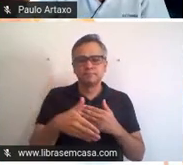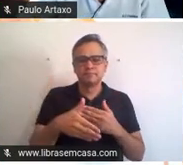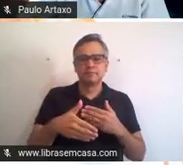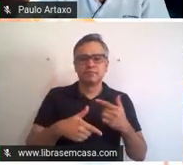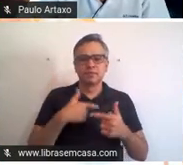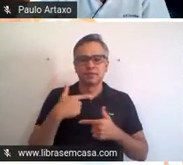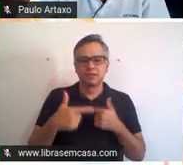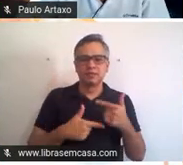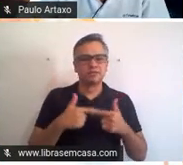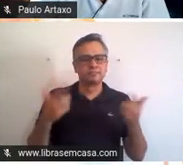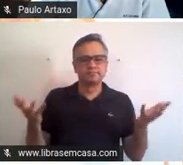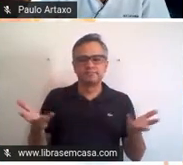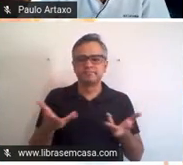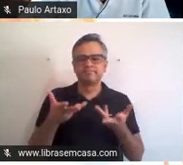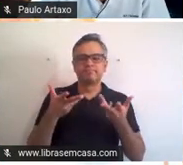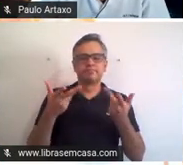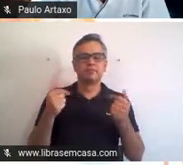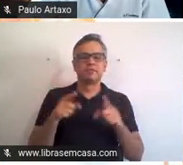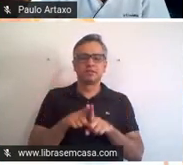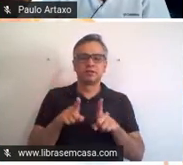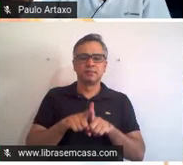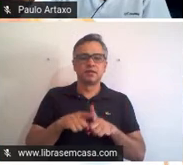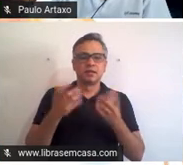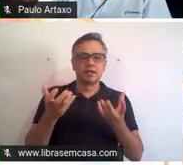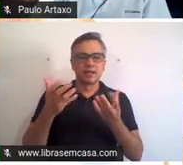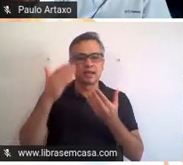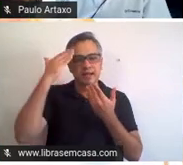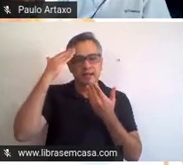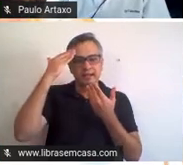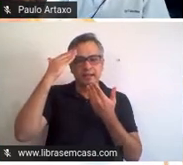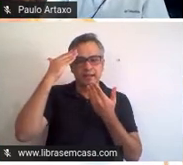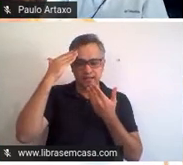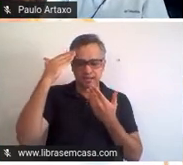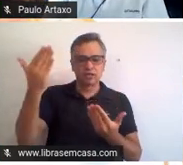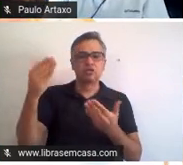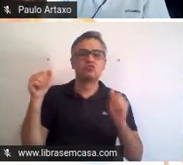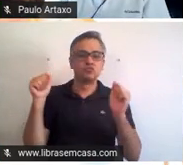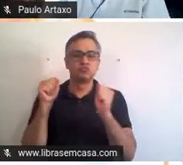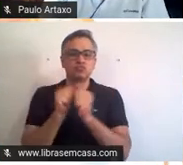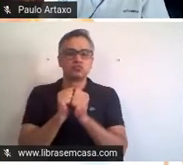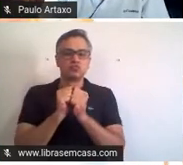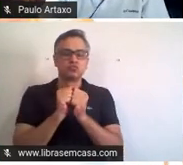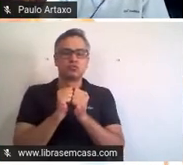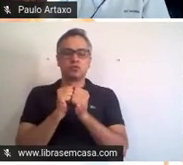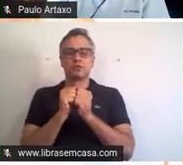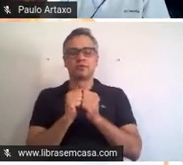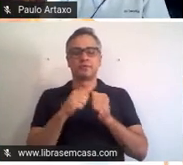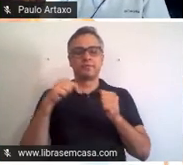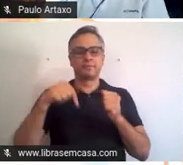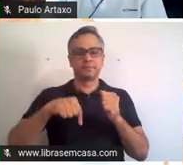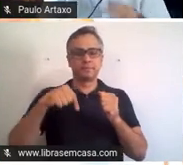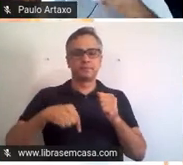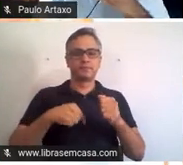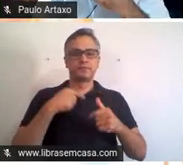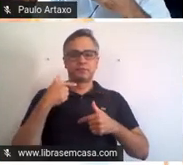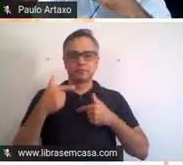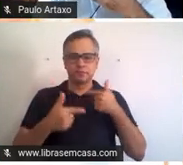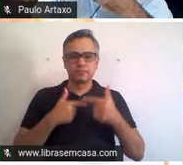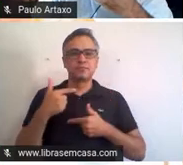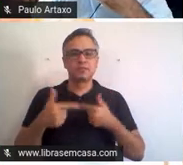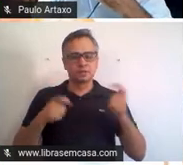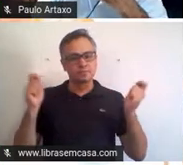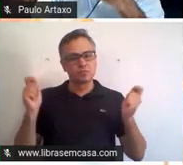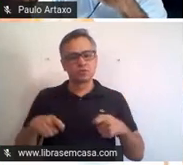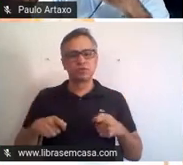maravilhosa. Também gostaria de agradecer o pessoal que está junto com a gente tornando essa atividade possível,